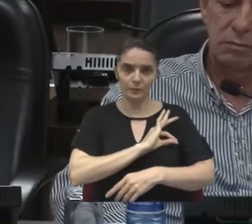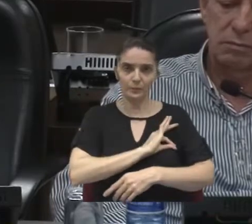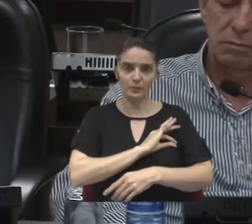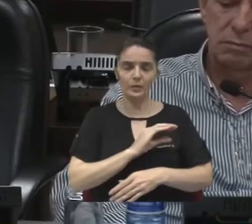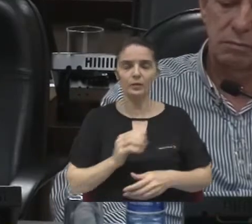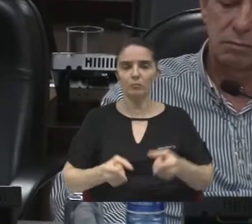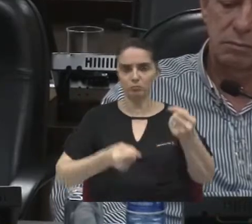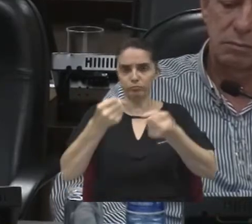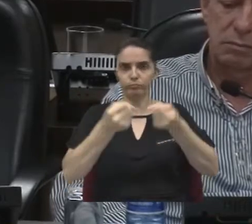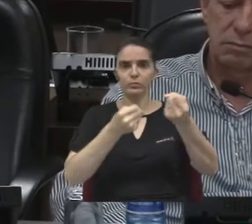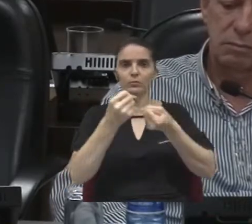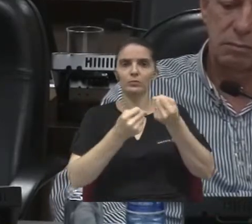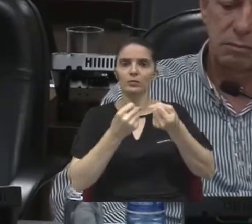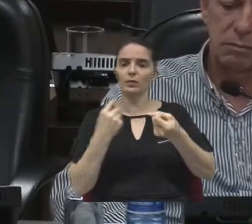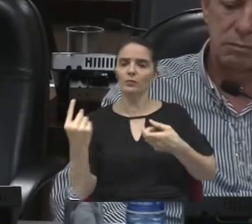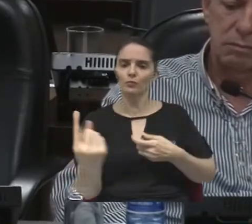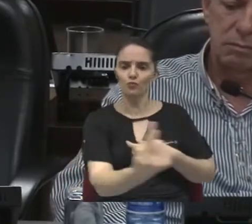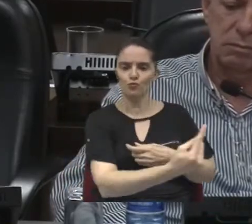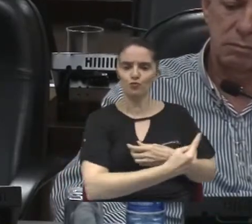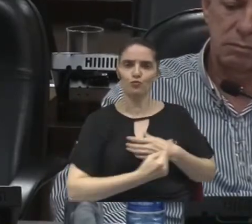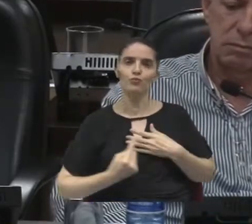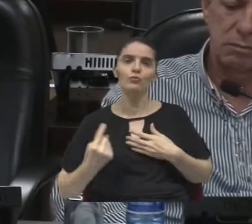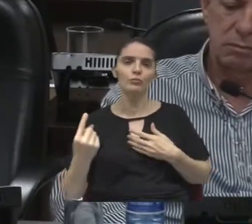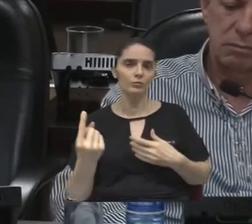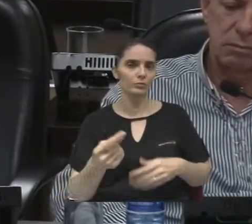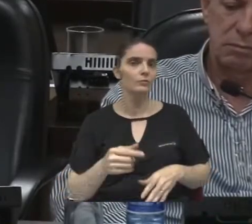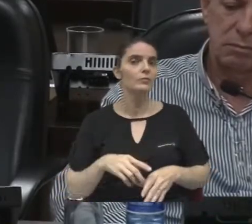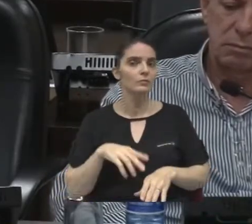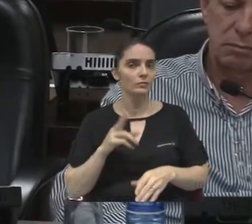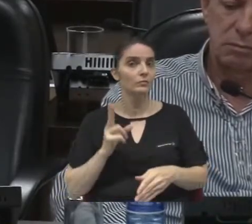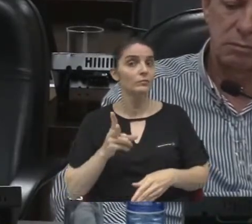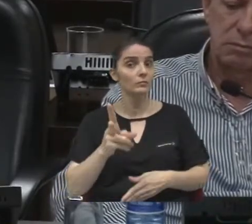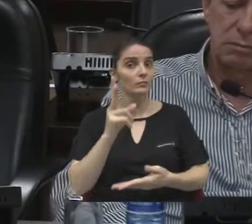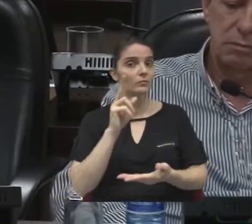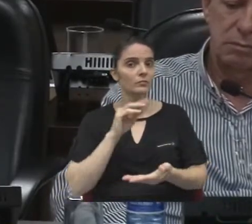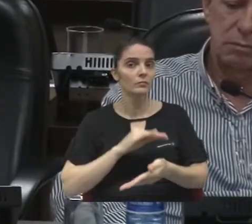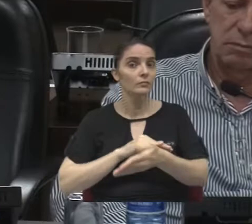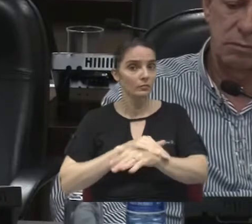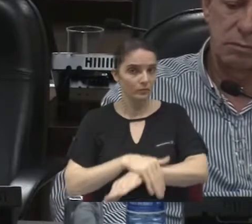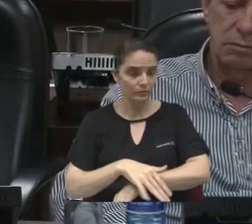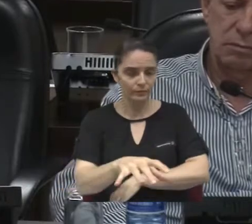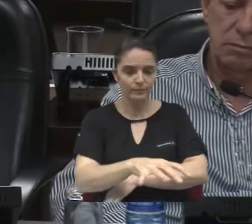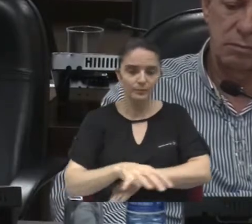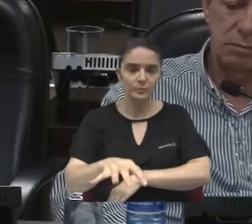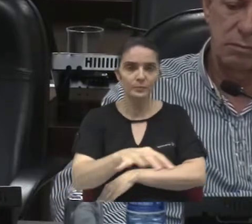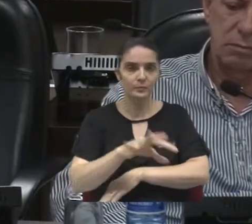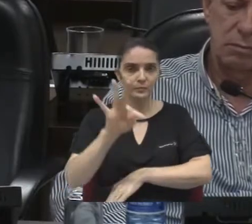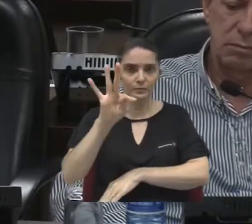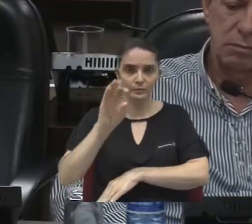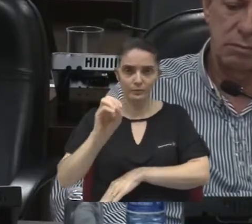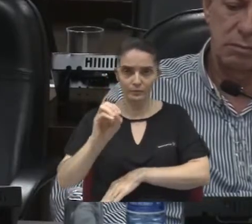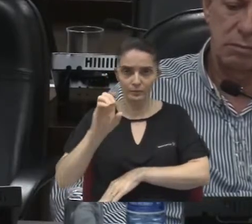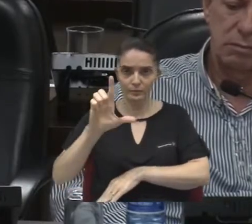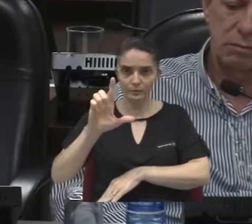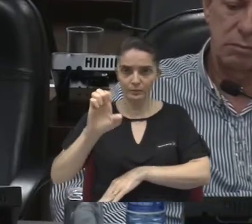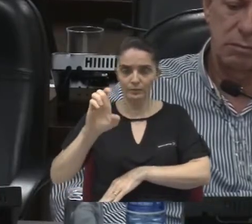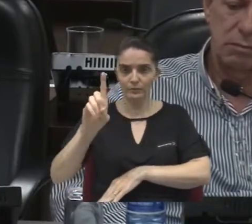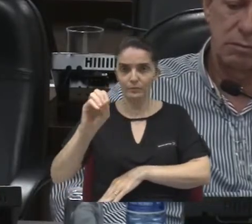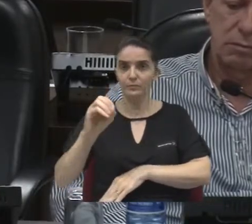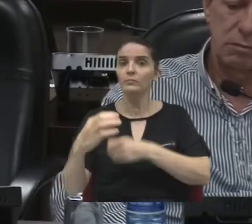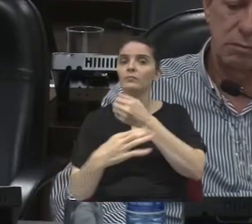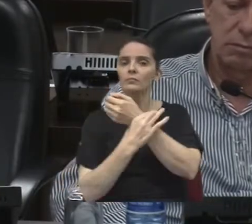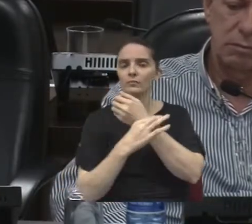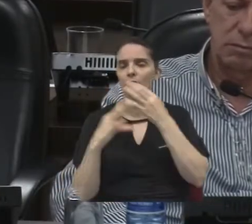da PM, ficando à noite também na Praça Toledo Barros, para maior segurança